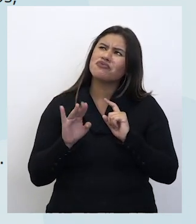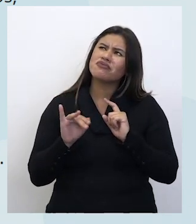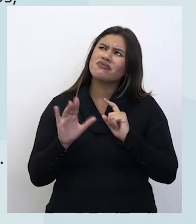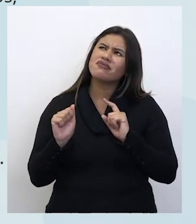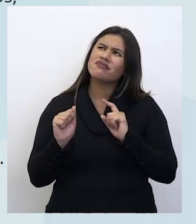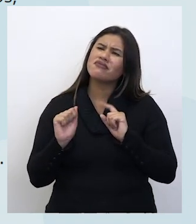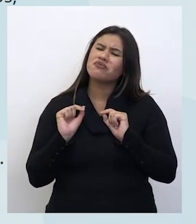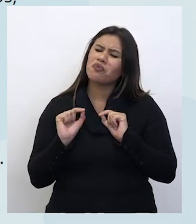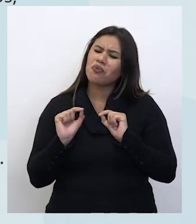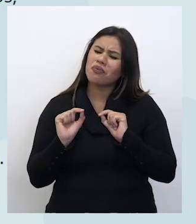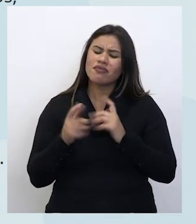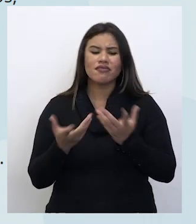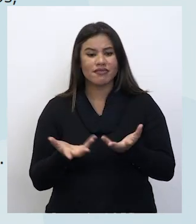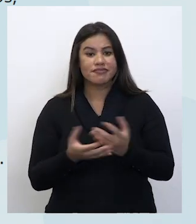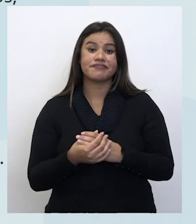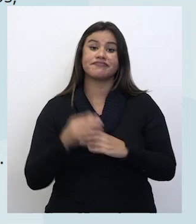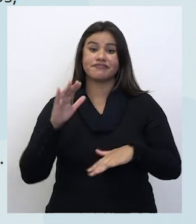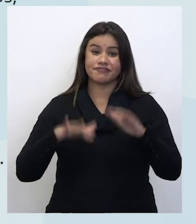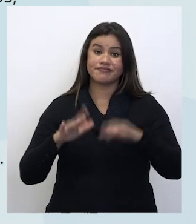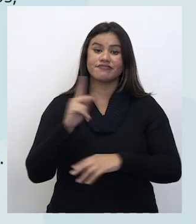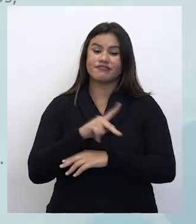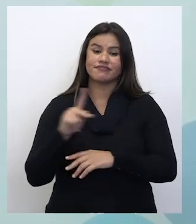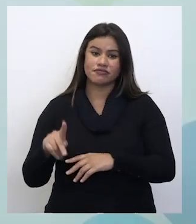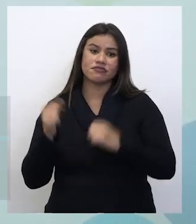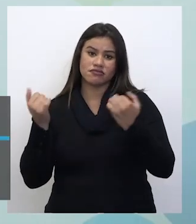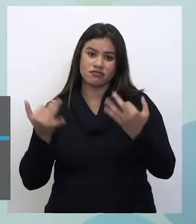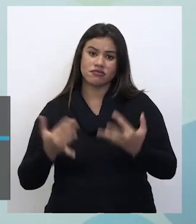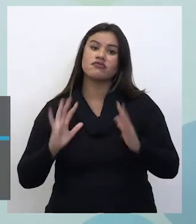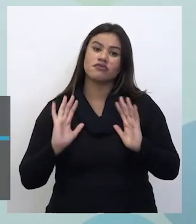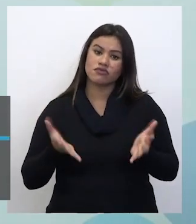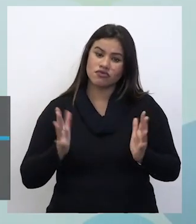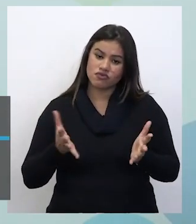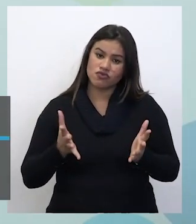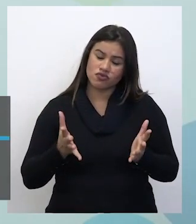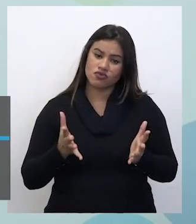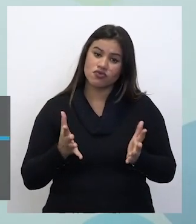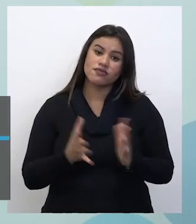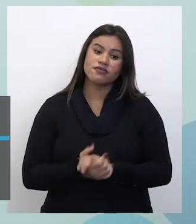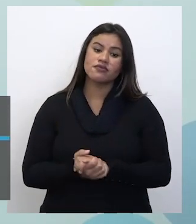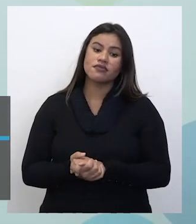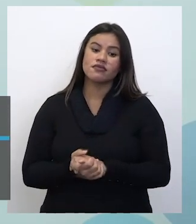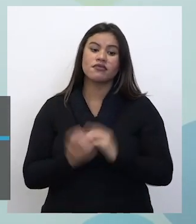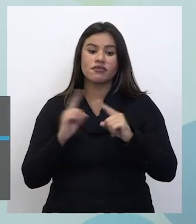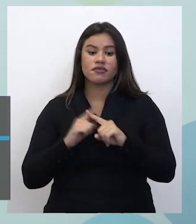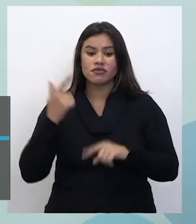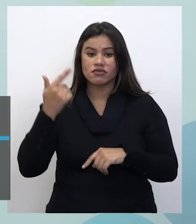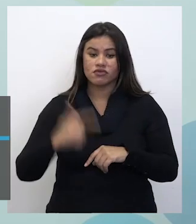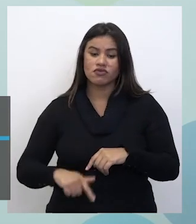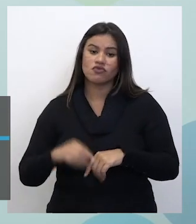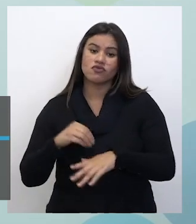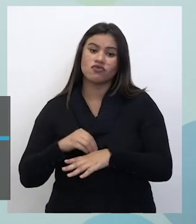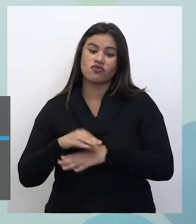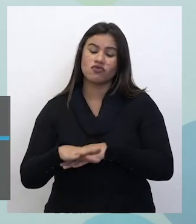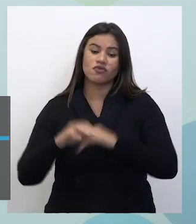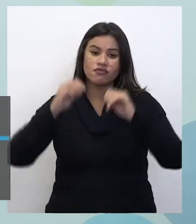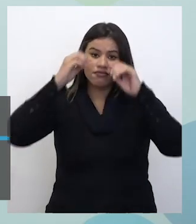rubricas? Provavelmente o seu professor de projeto de vida já vem trabalhando com você sobre essas rubricas. Mas a gente vai ajudar a